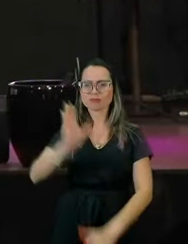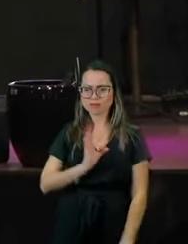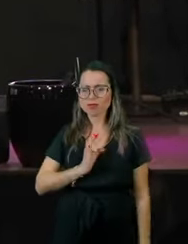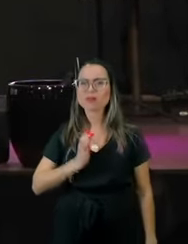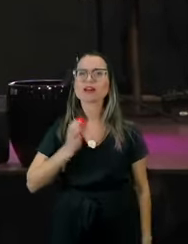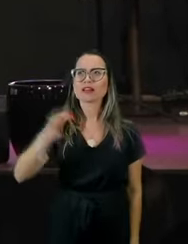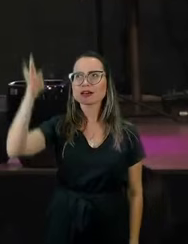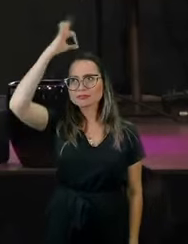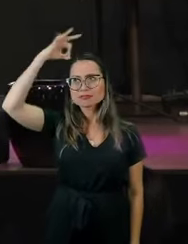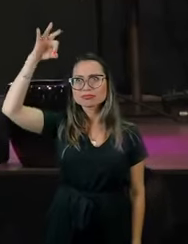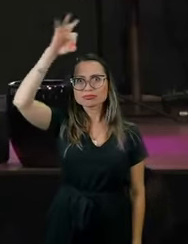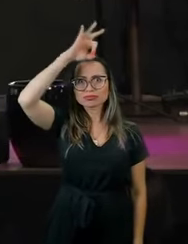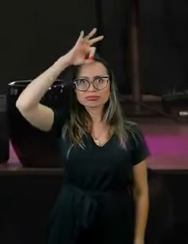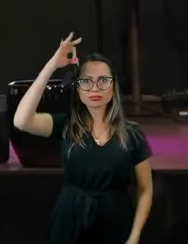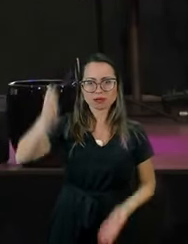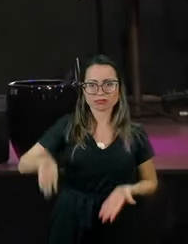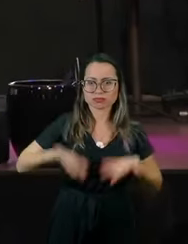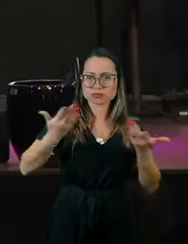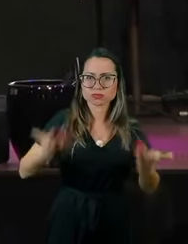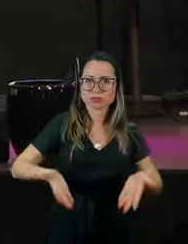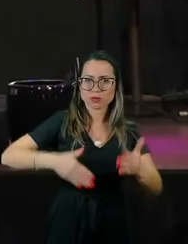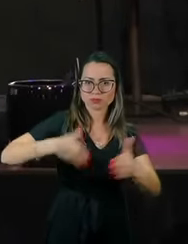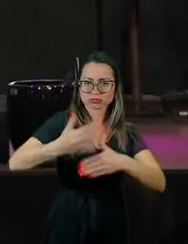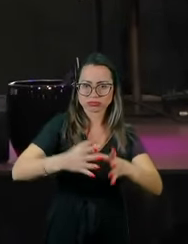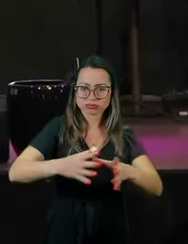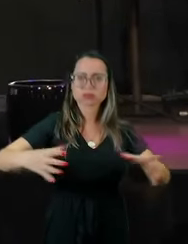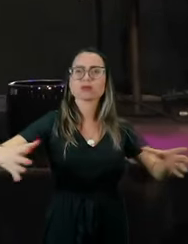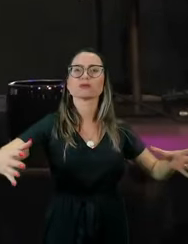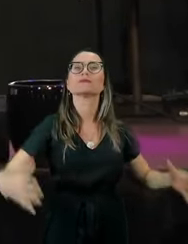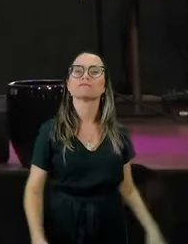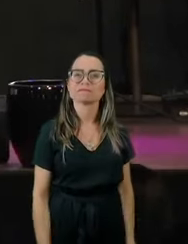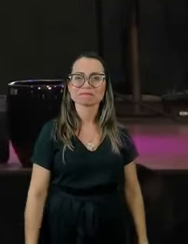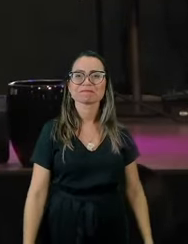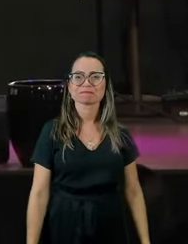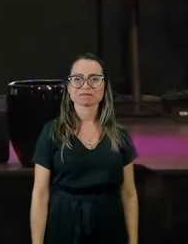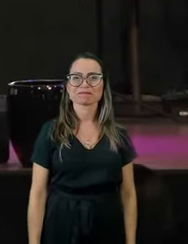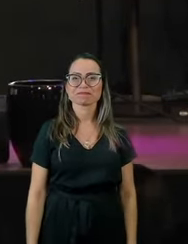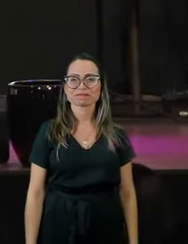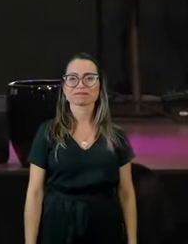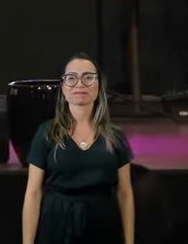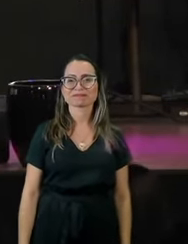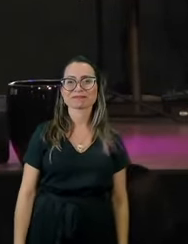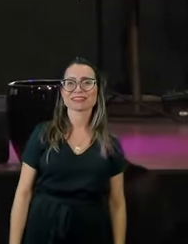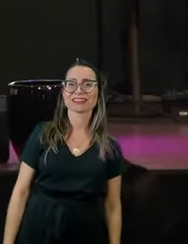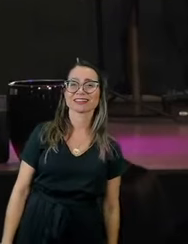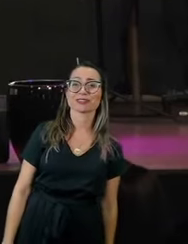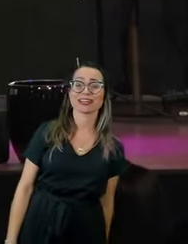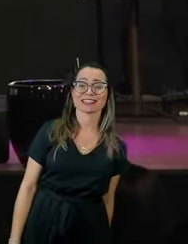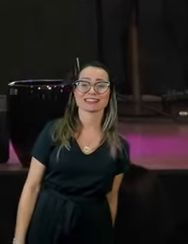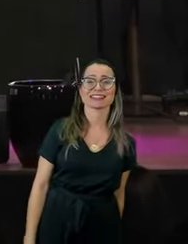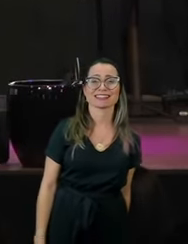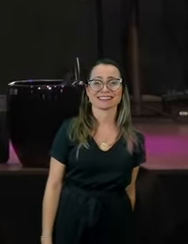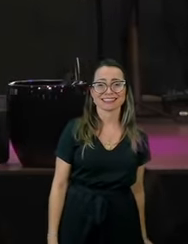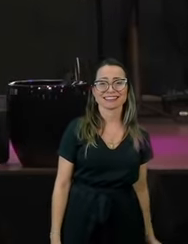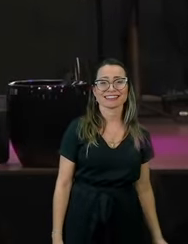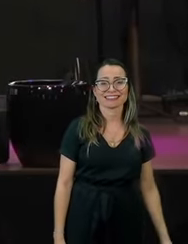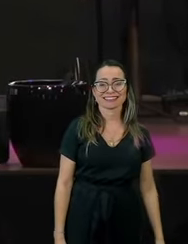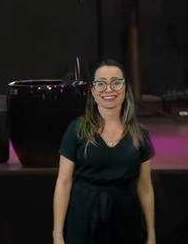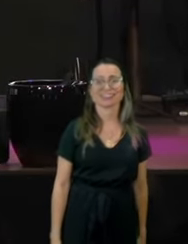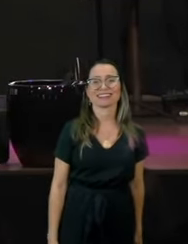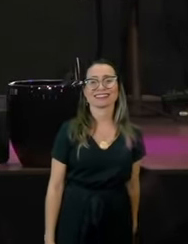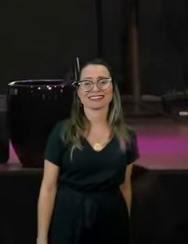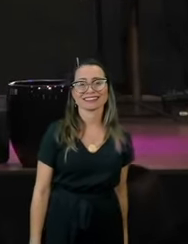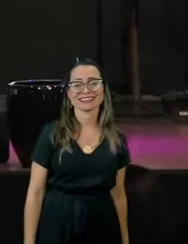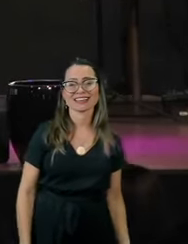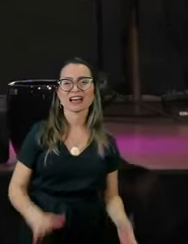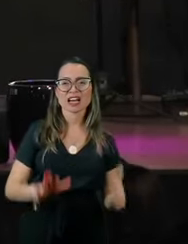pelo Espírito Santo, crescia em número. Quando existem conectores, existe o encorajamento do